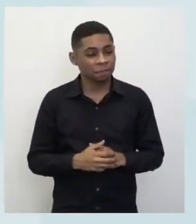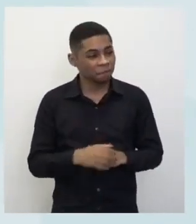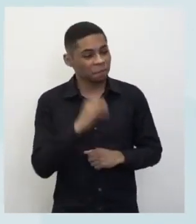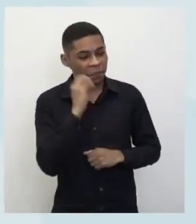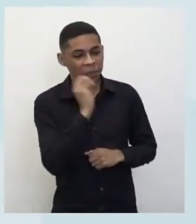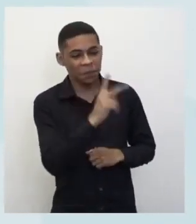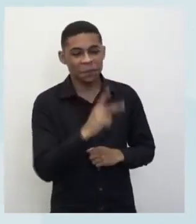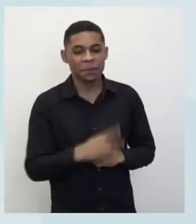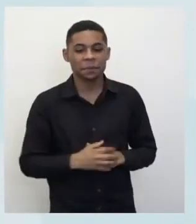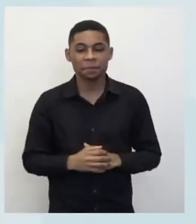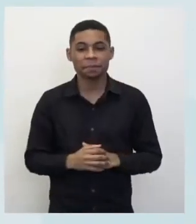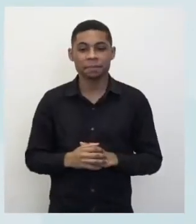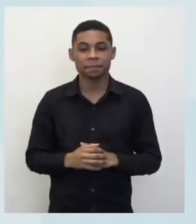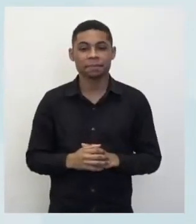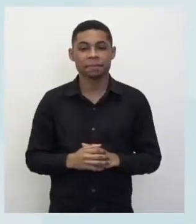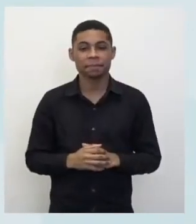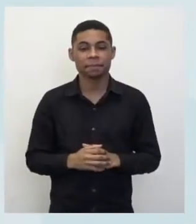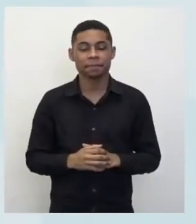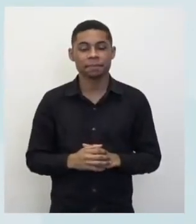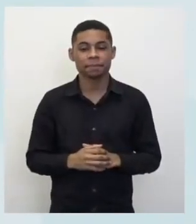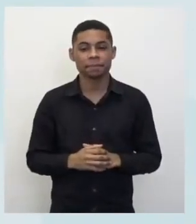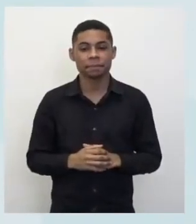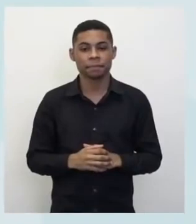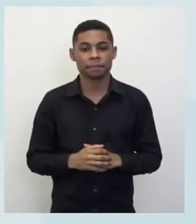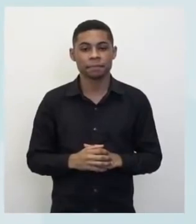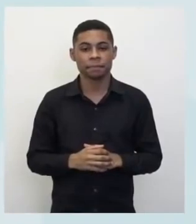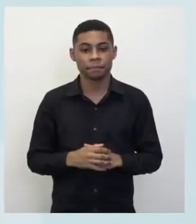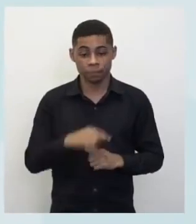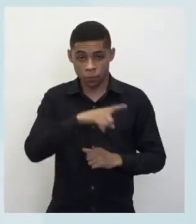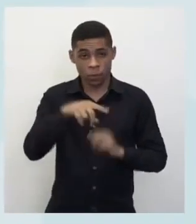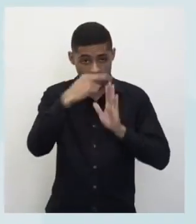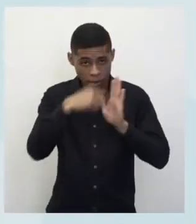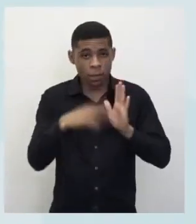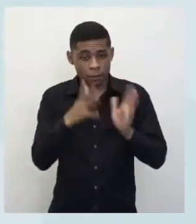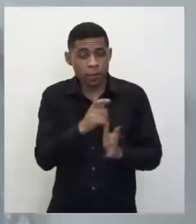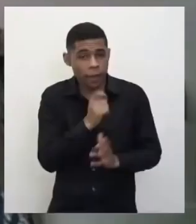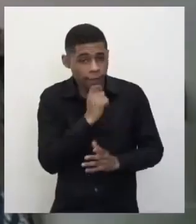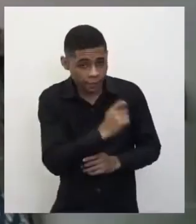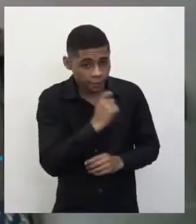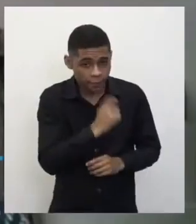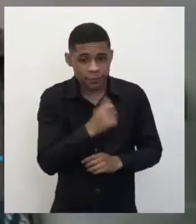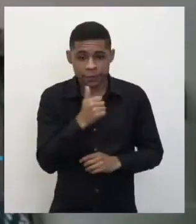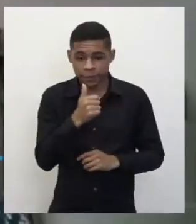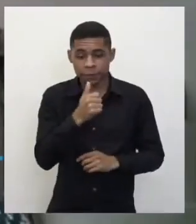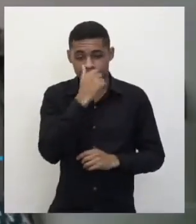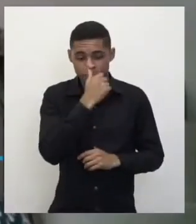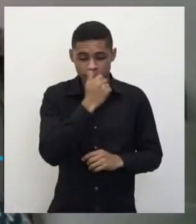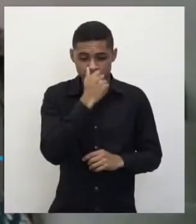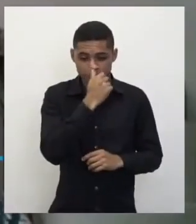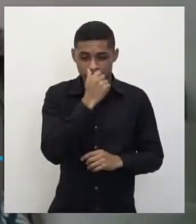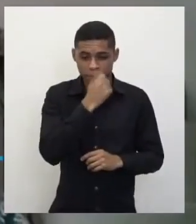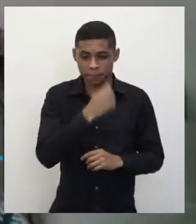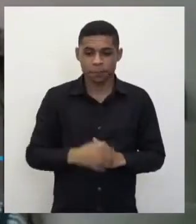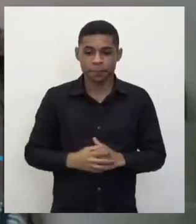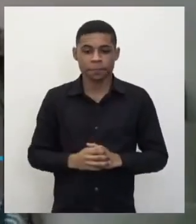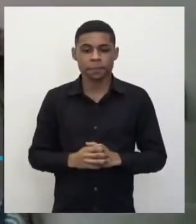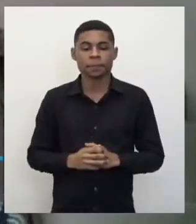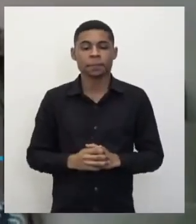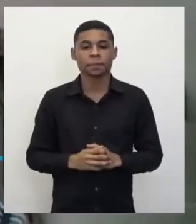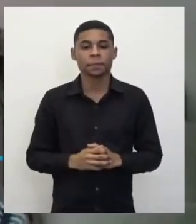Ok, pode voltar. Então, olha só, nós lemos então uma entrevista, certo?